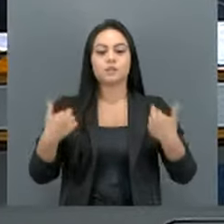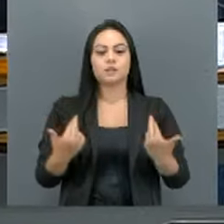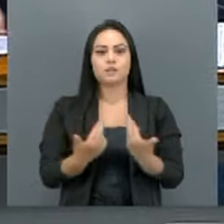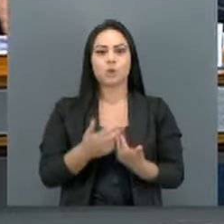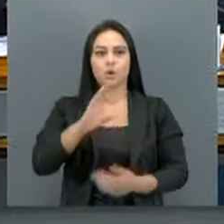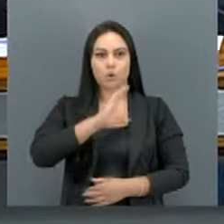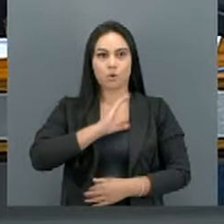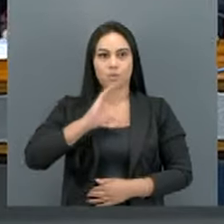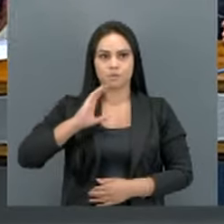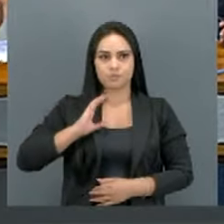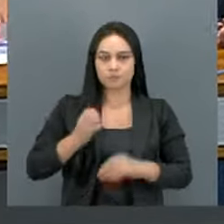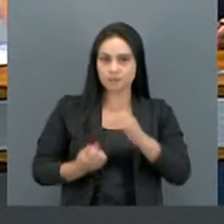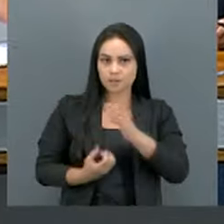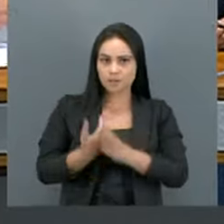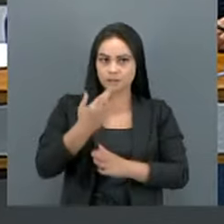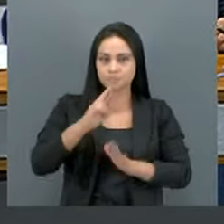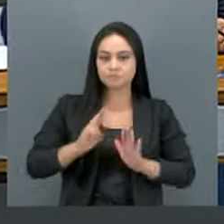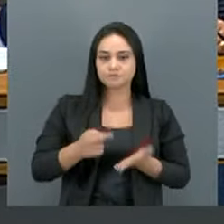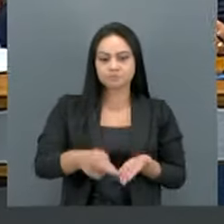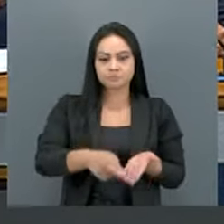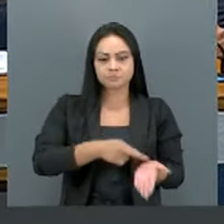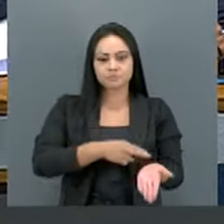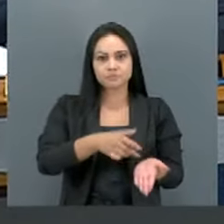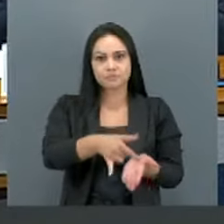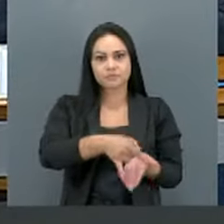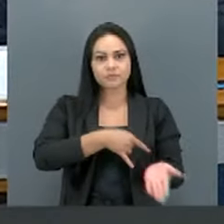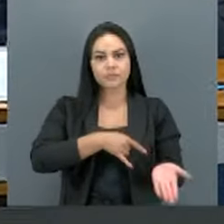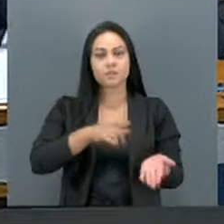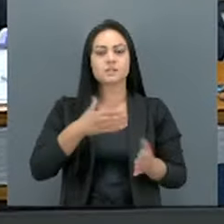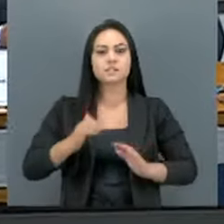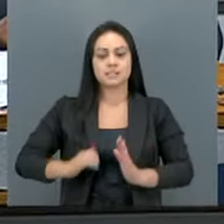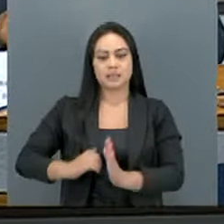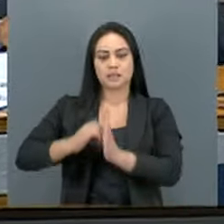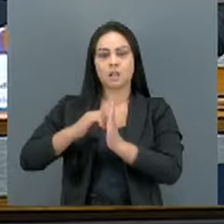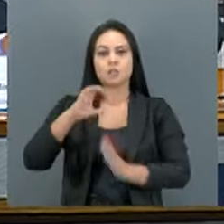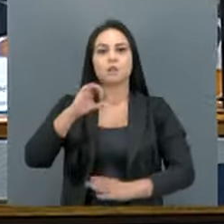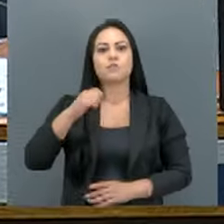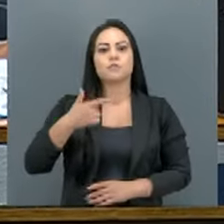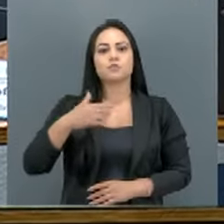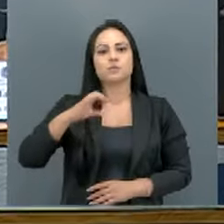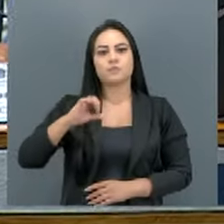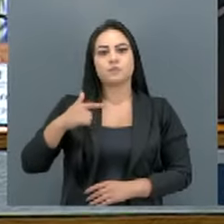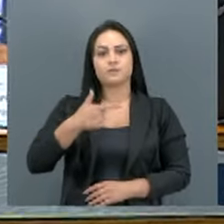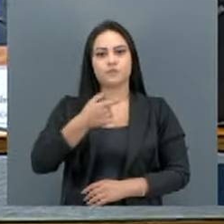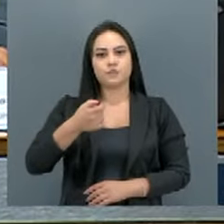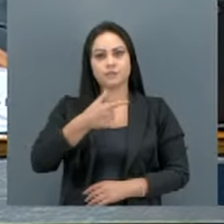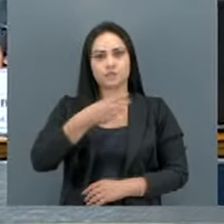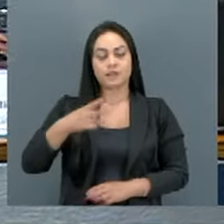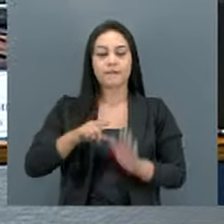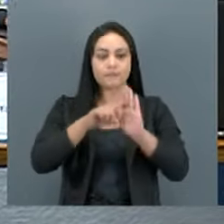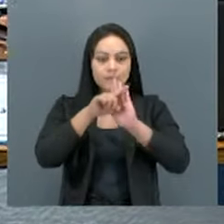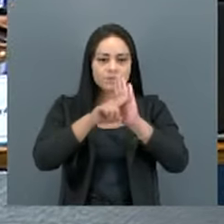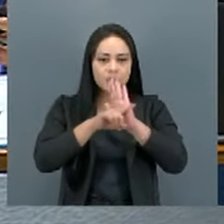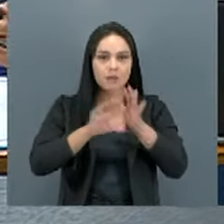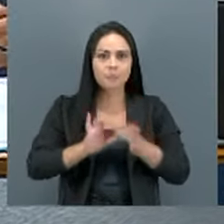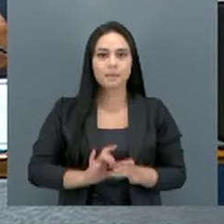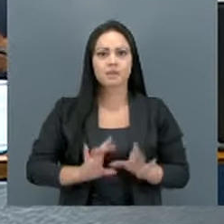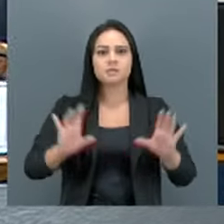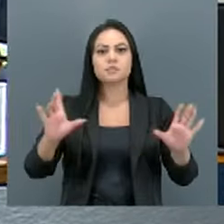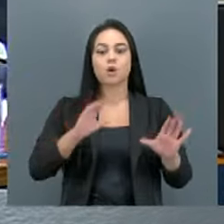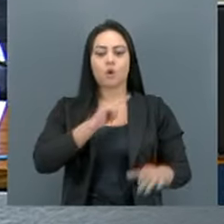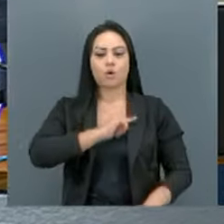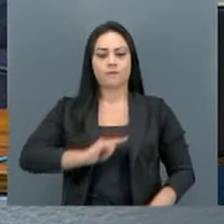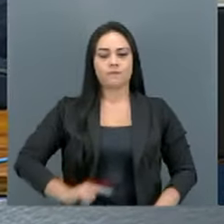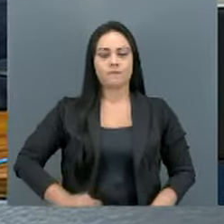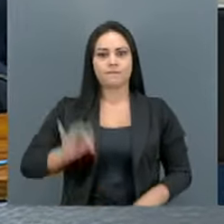comissão criada pelo requerimento do Senado Federal número 292/2023 para investigar a liberação pelo governo